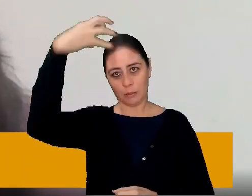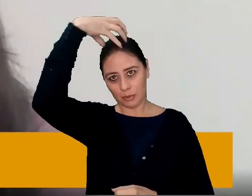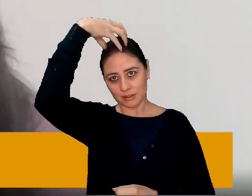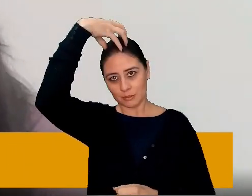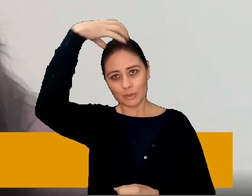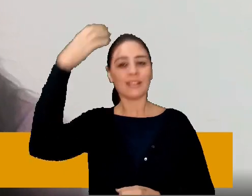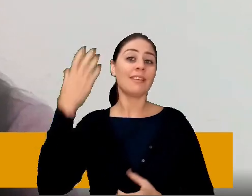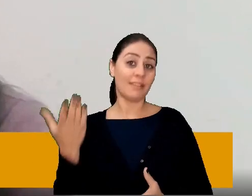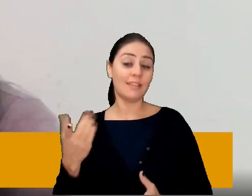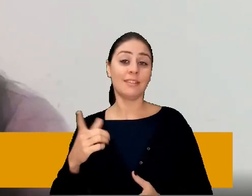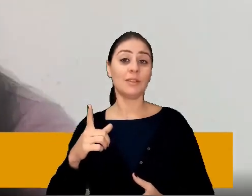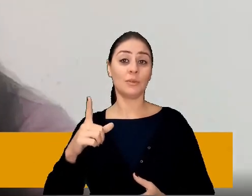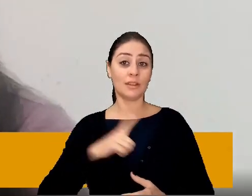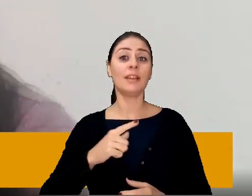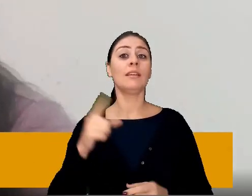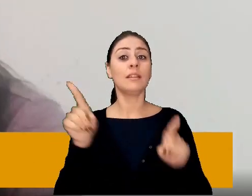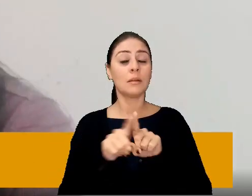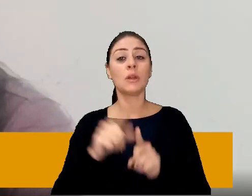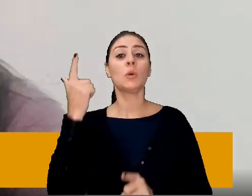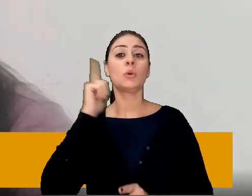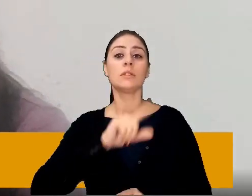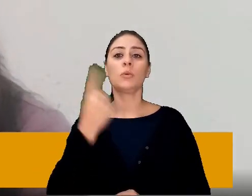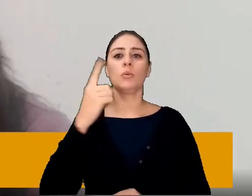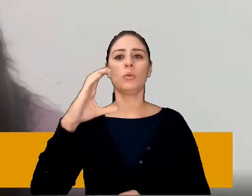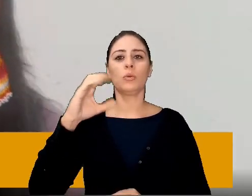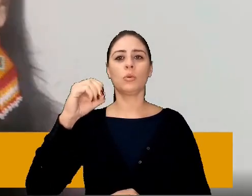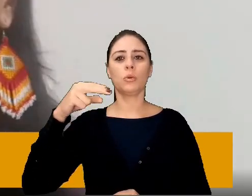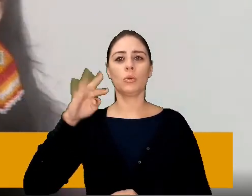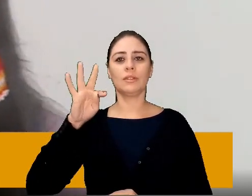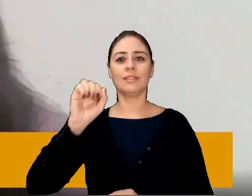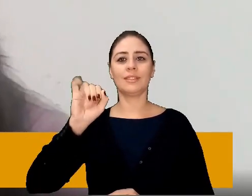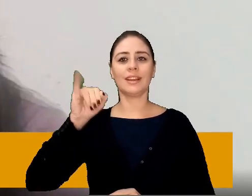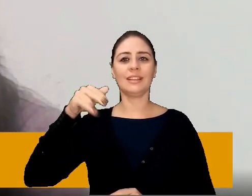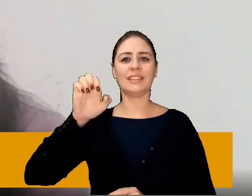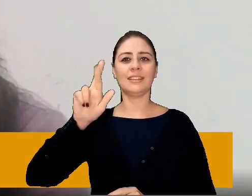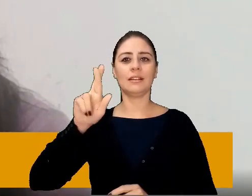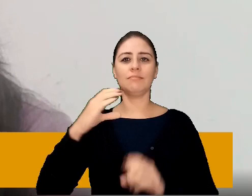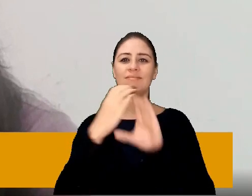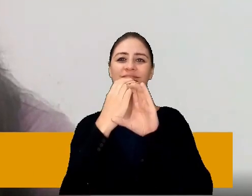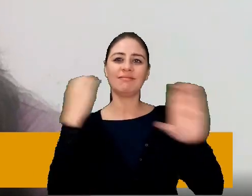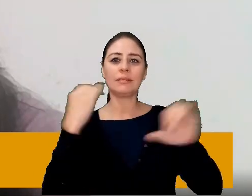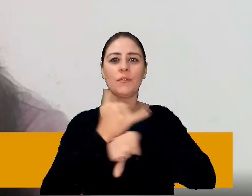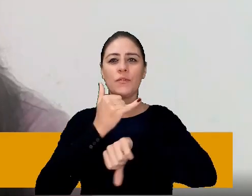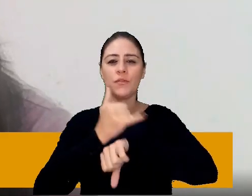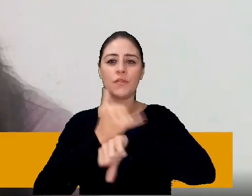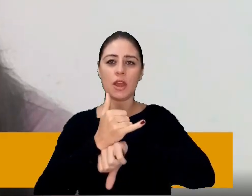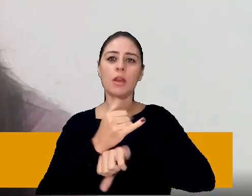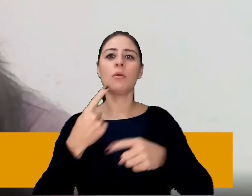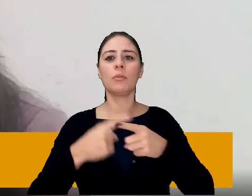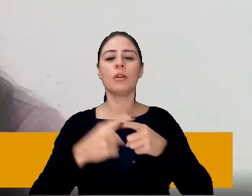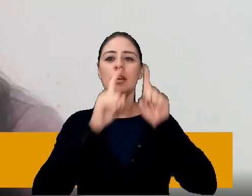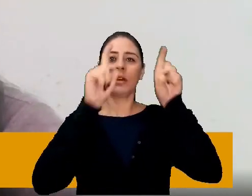gente vai usar aquele espaço. A gente está tentando também conseguir um container, para ver se a gente consegue colocar esses computadores que estão ali, que não